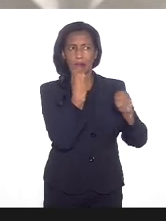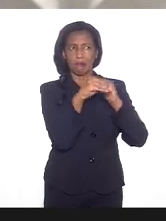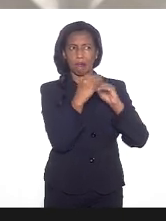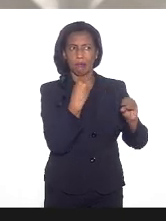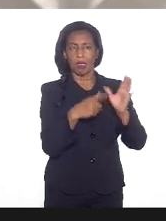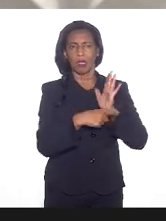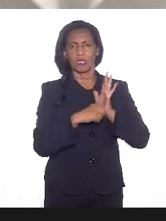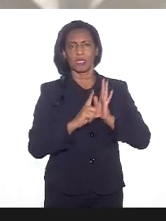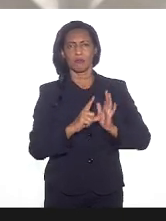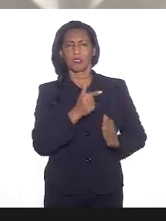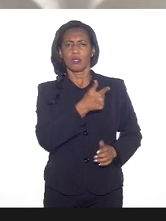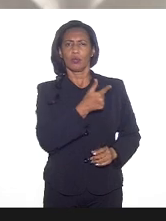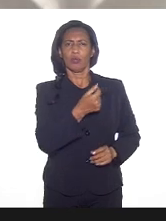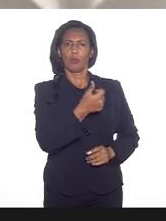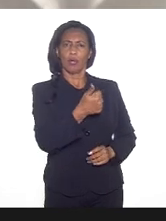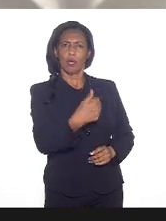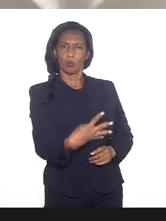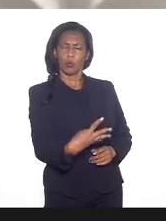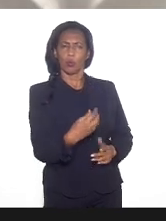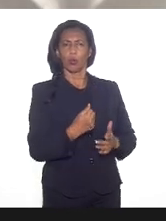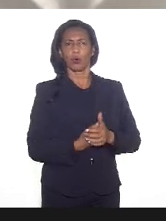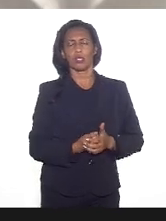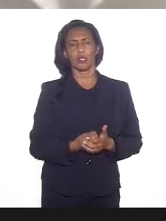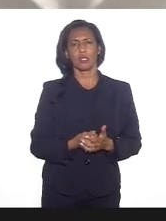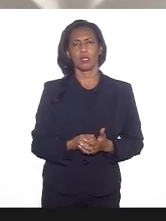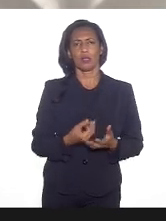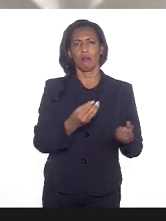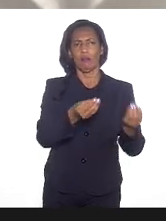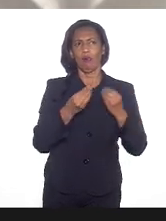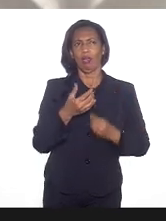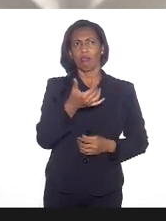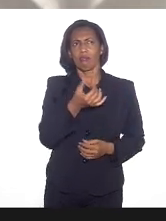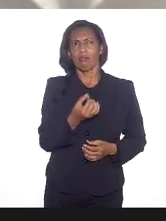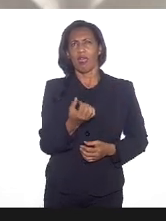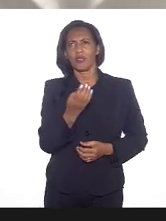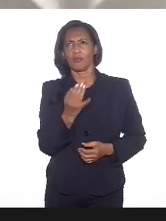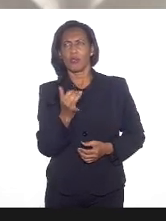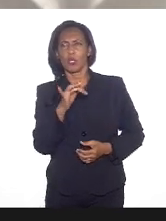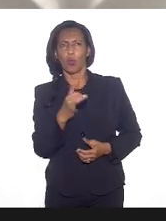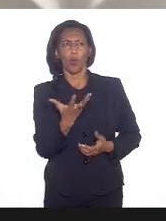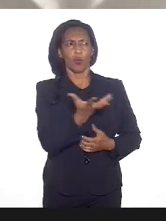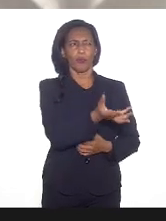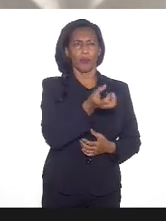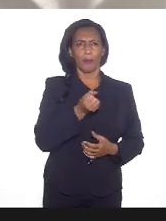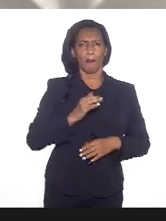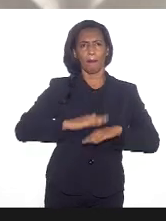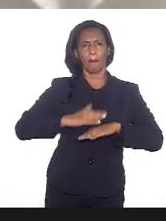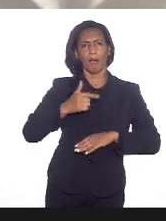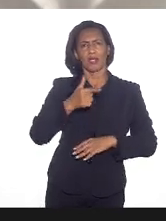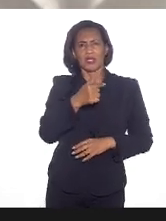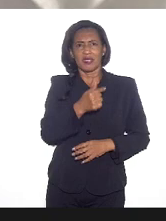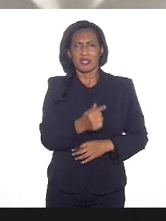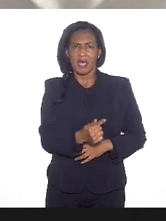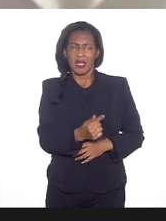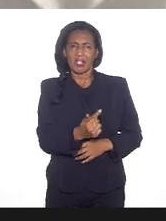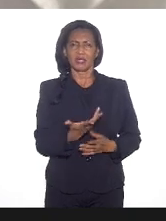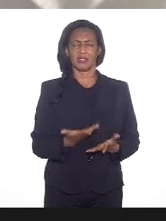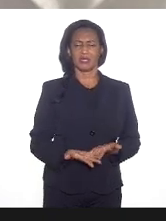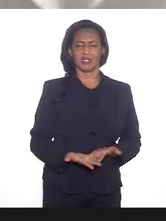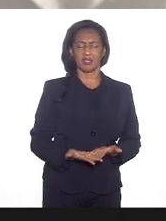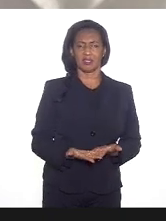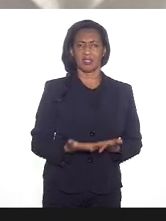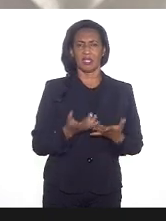antecipação em 2014 para trazer 10 bilhões, que foram recebidos pouco mais de 7 bilhões,